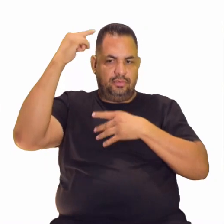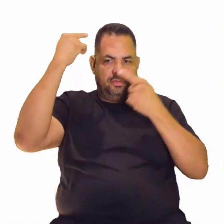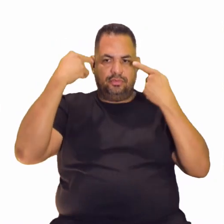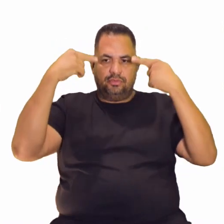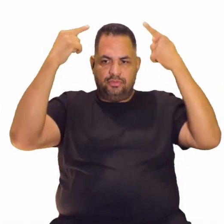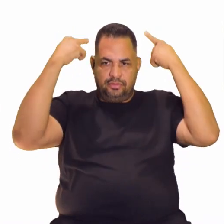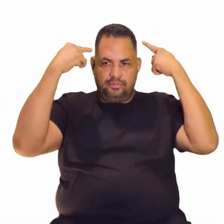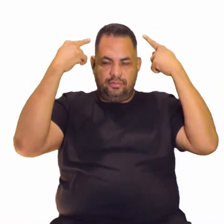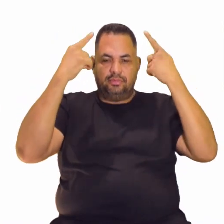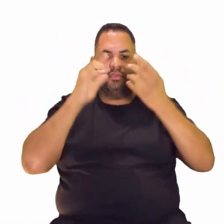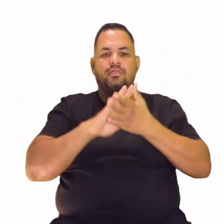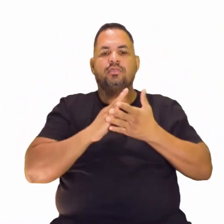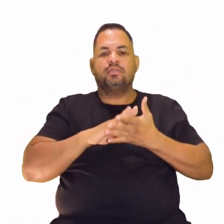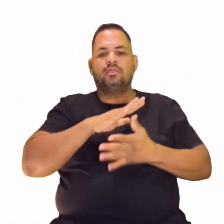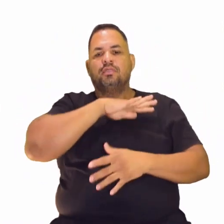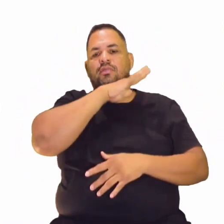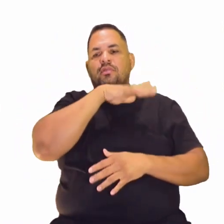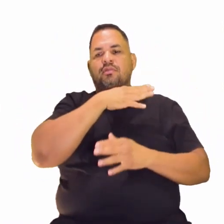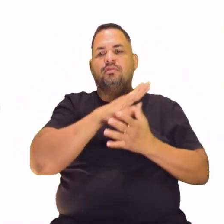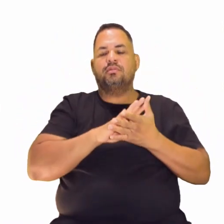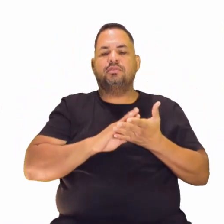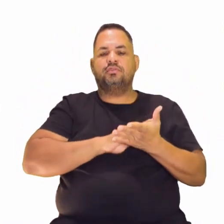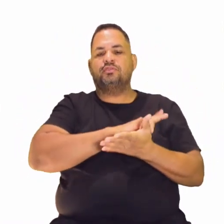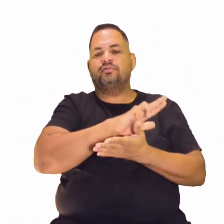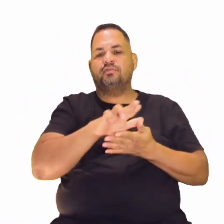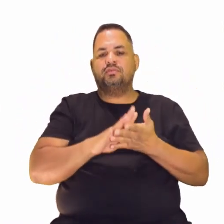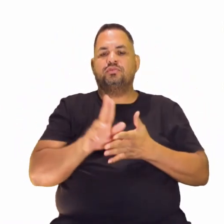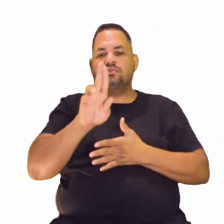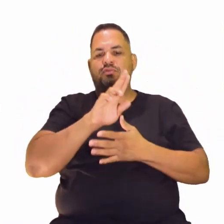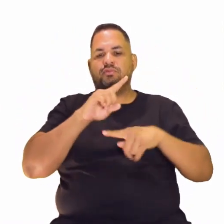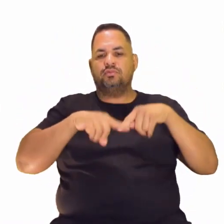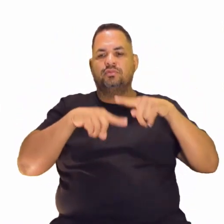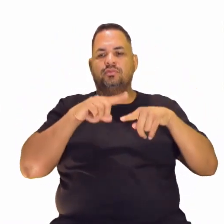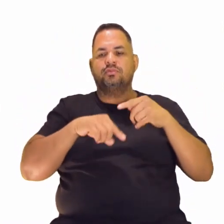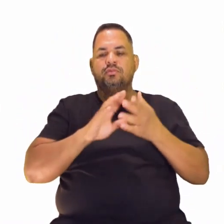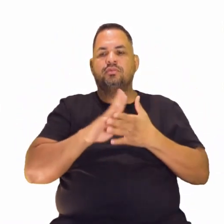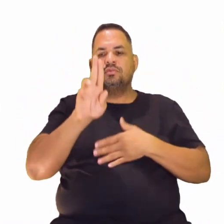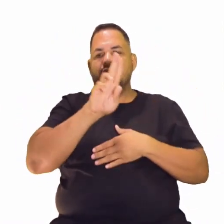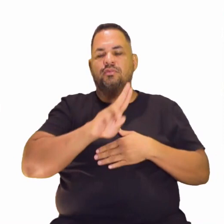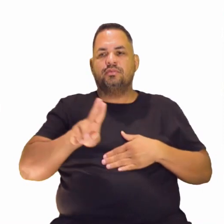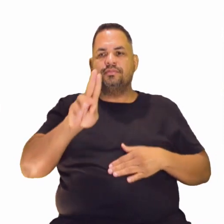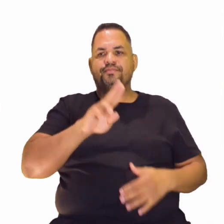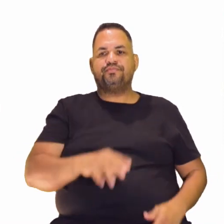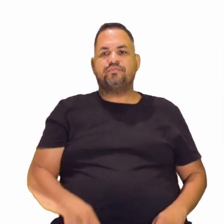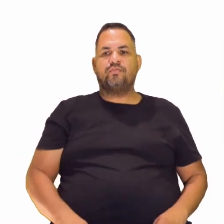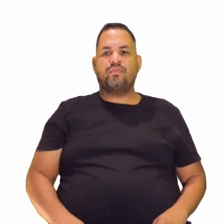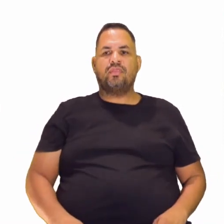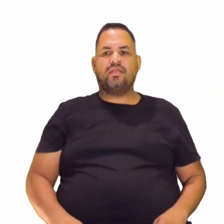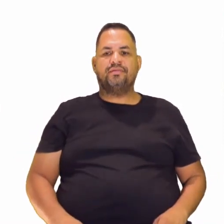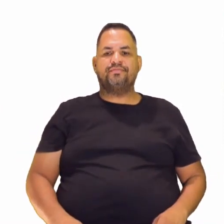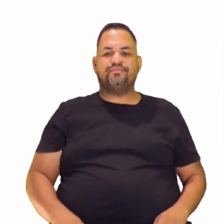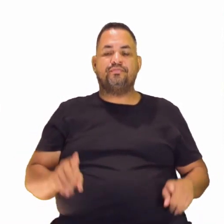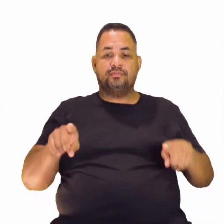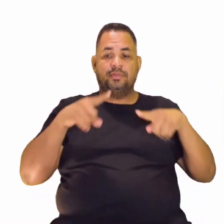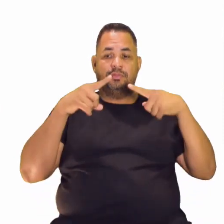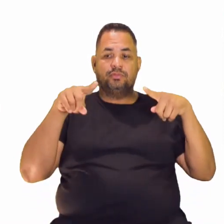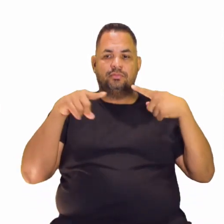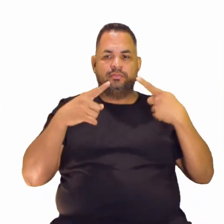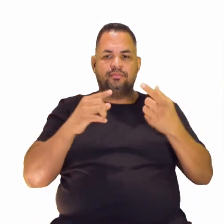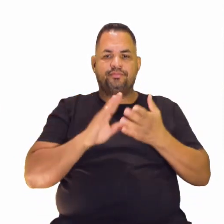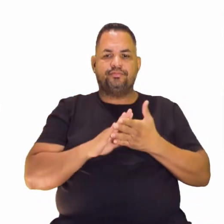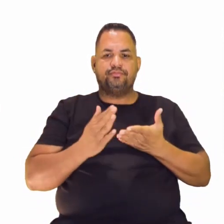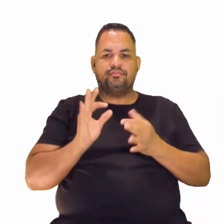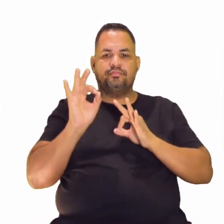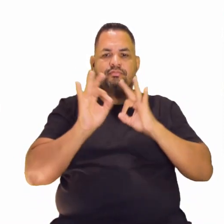de material pode ser usado para fazer música. E aqui eu queria ressaltar o seguinte, né? A música é